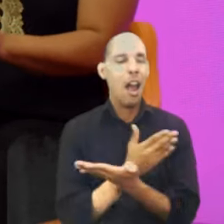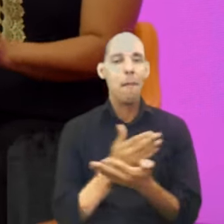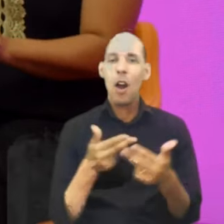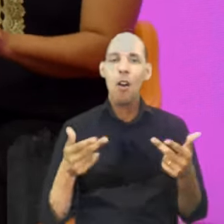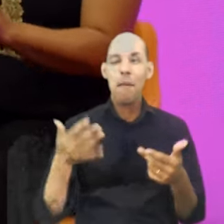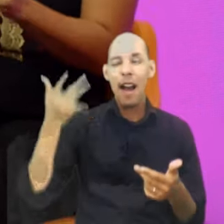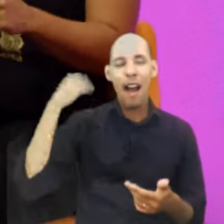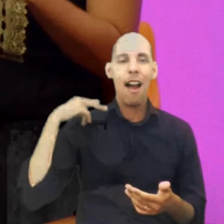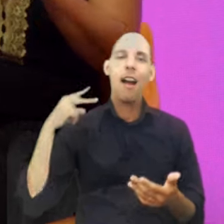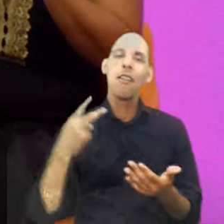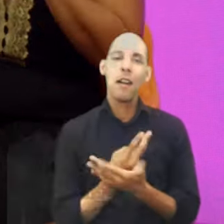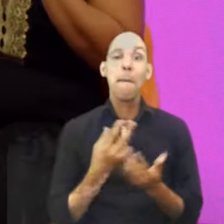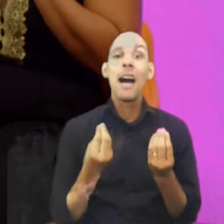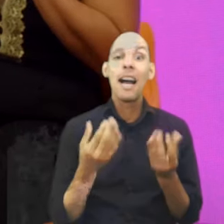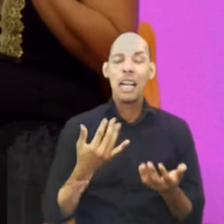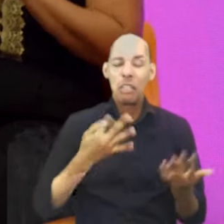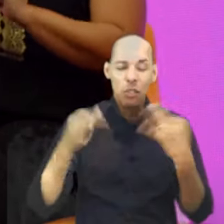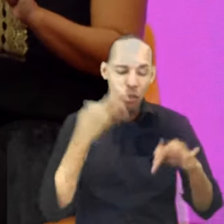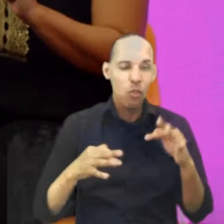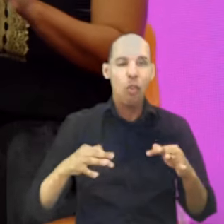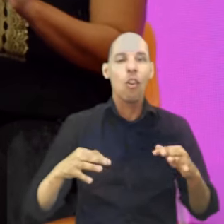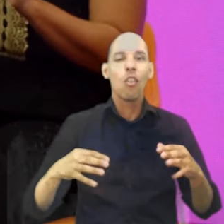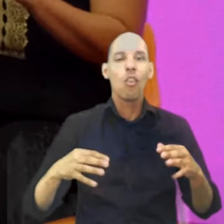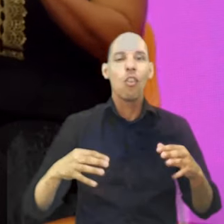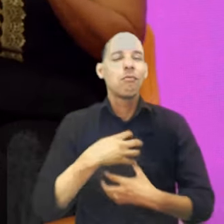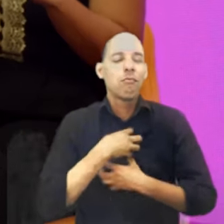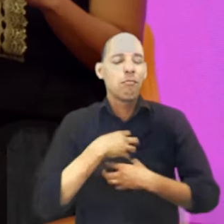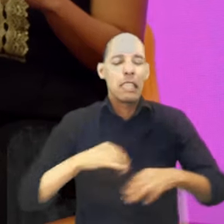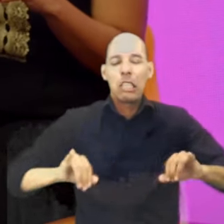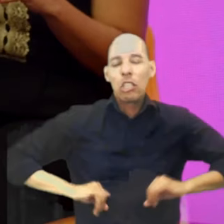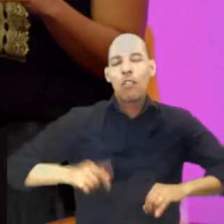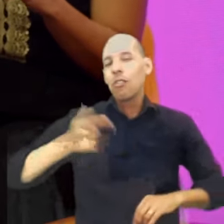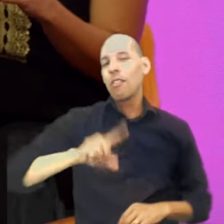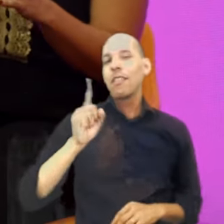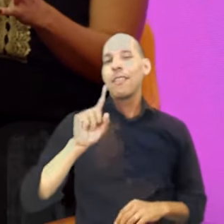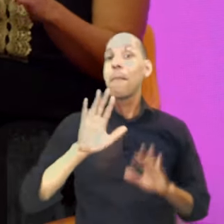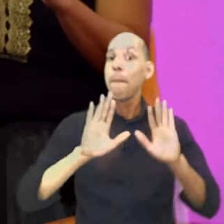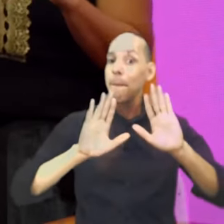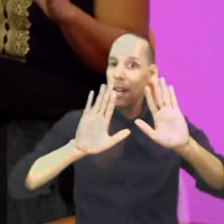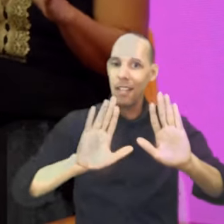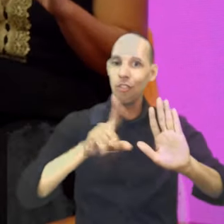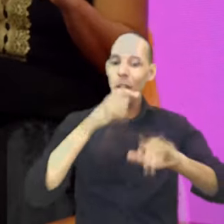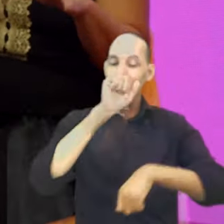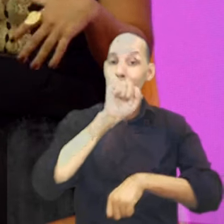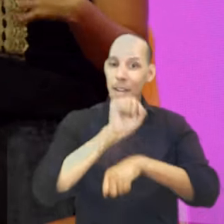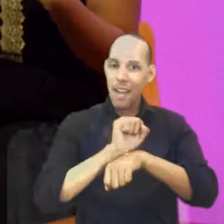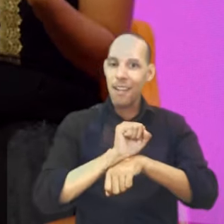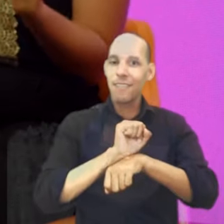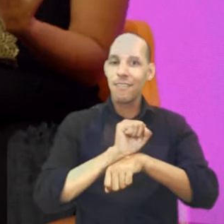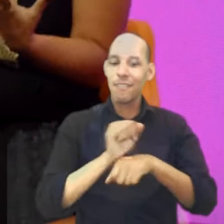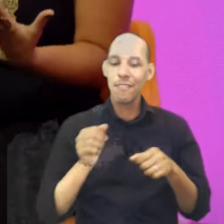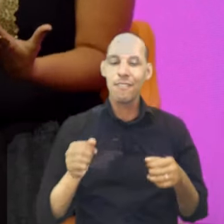você já viveu, para não reviver aquela dor. Olha que louco. Mas, quando a gente para,